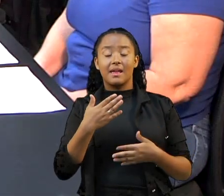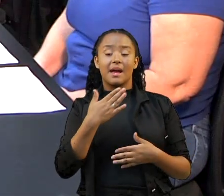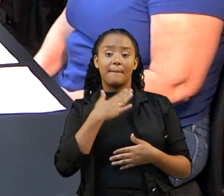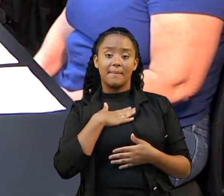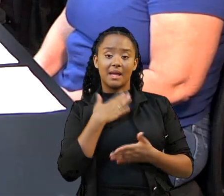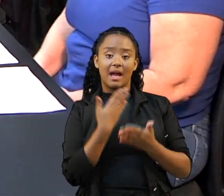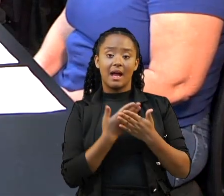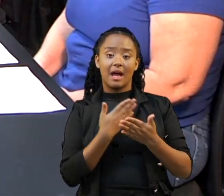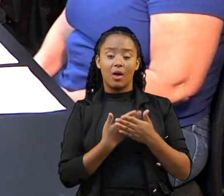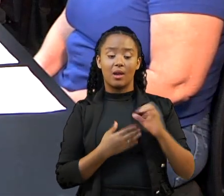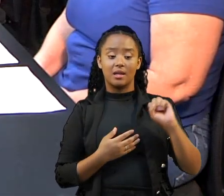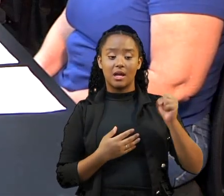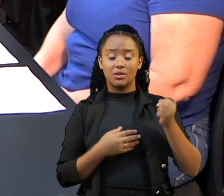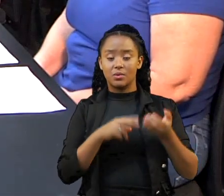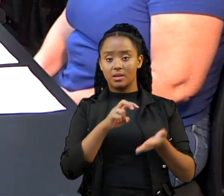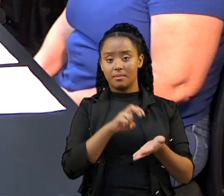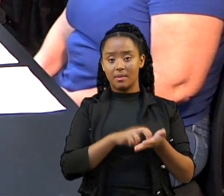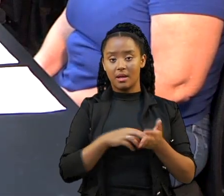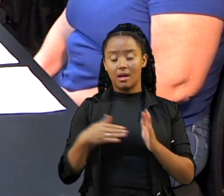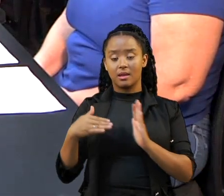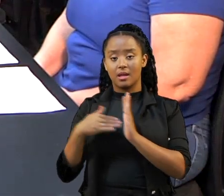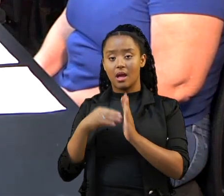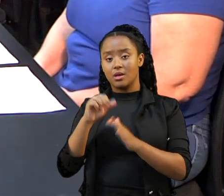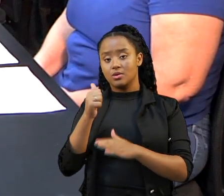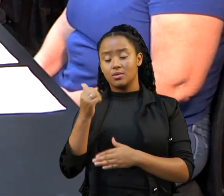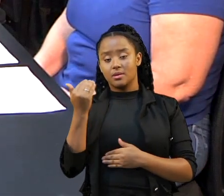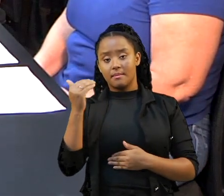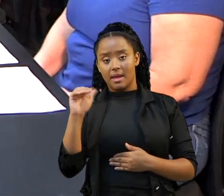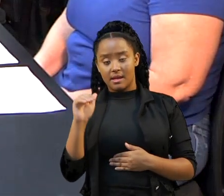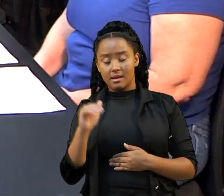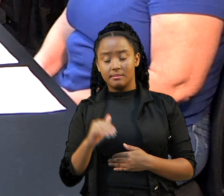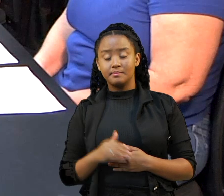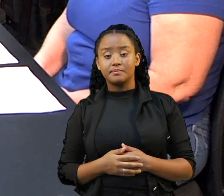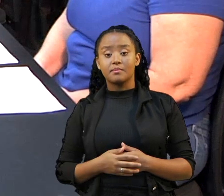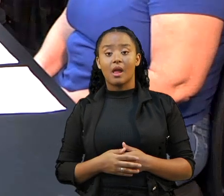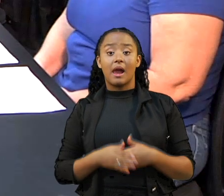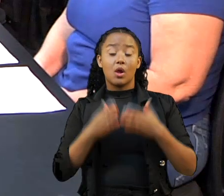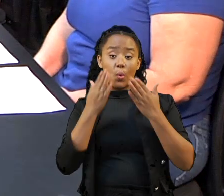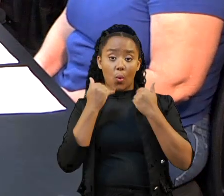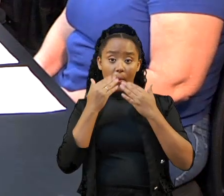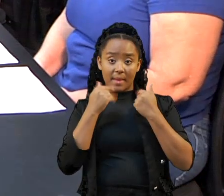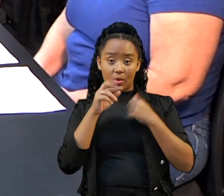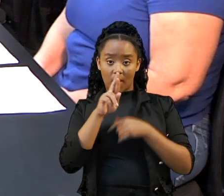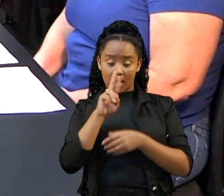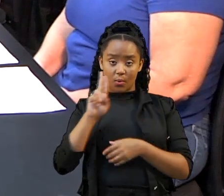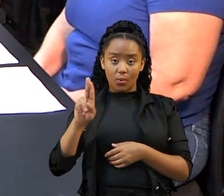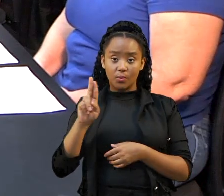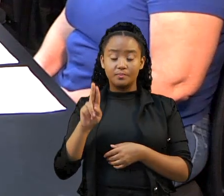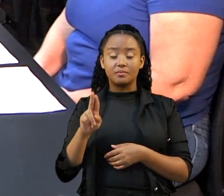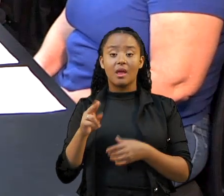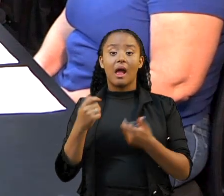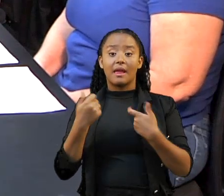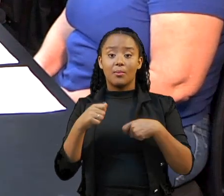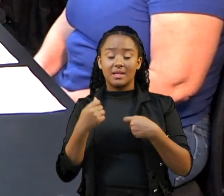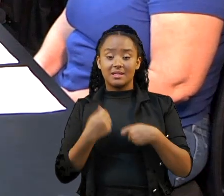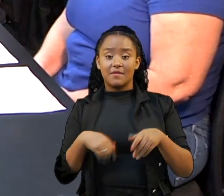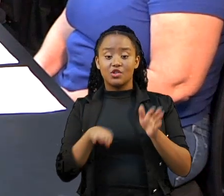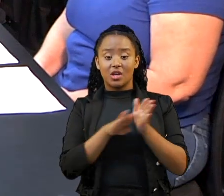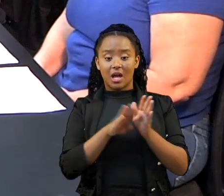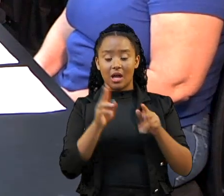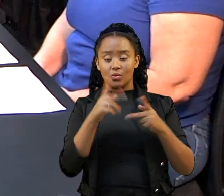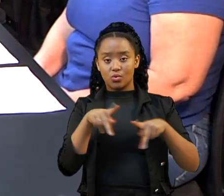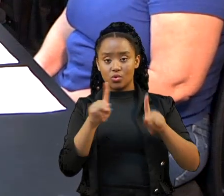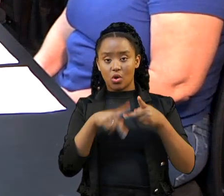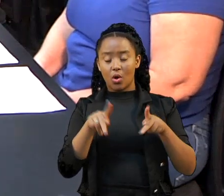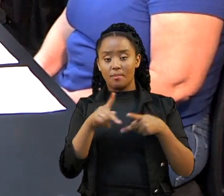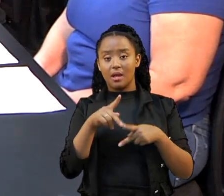11h30. Aí geralmente eu almoçava no RU. E eu tinha que estar lá 2 horas até 10h30 da noite.